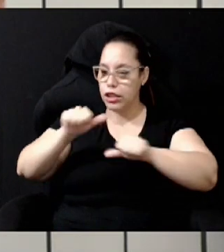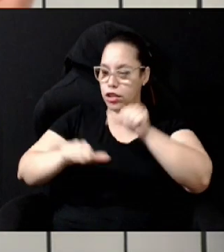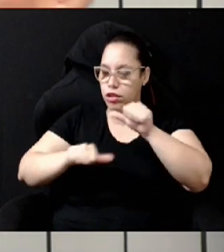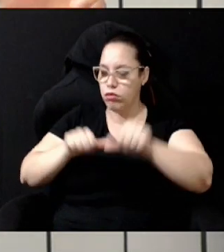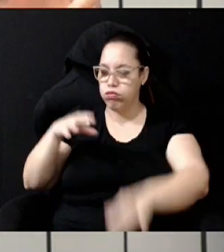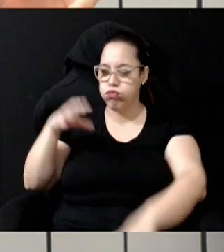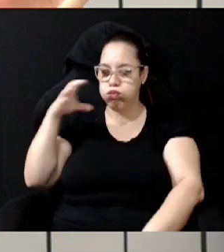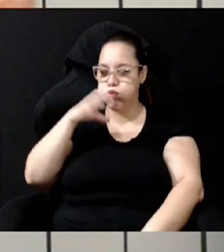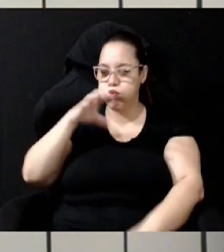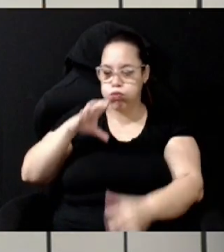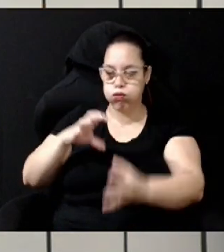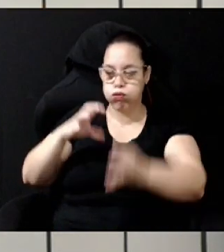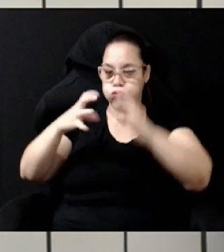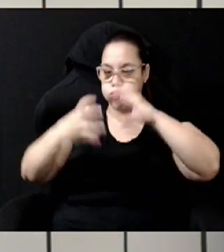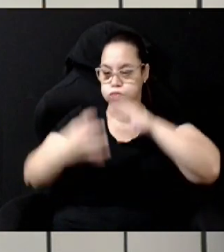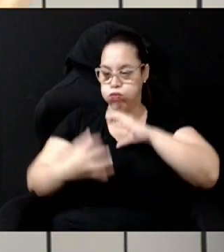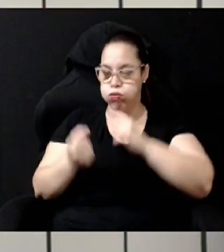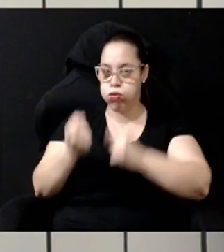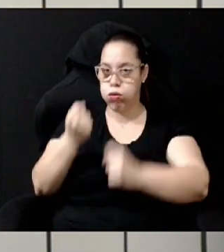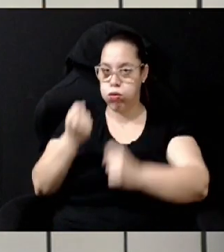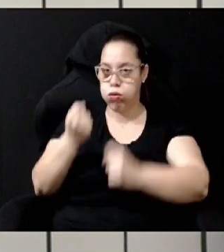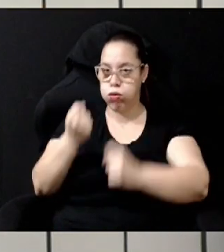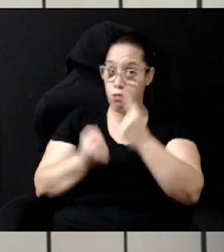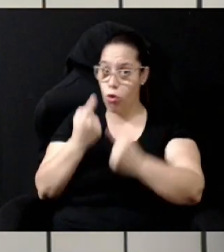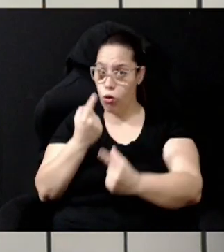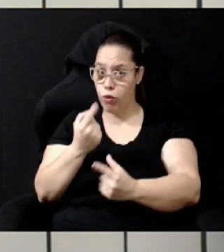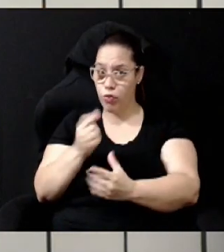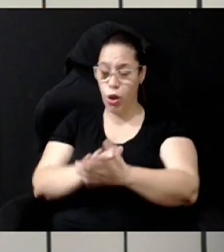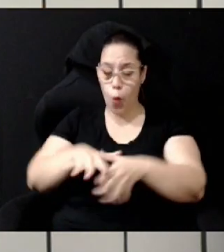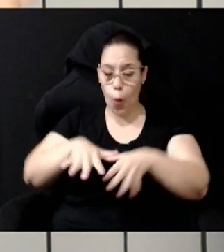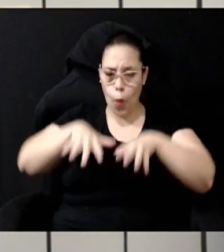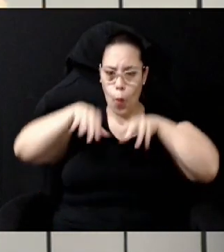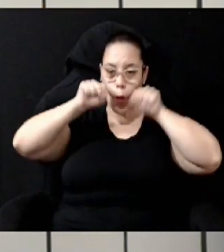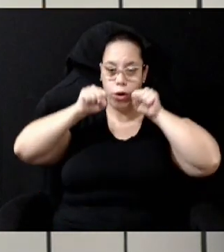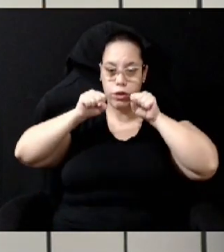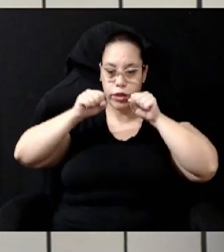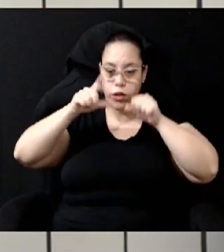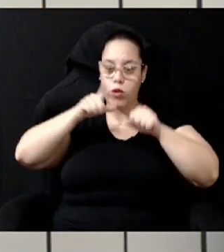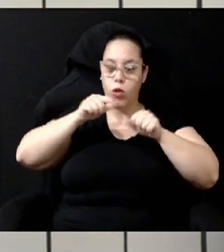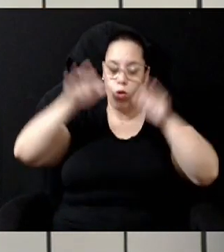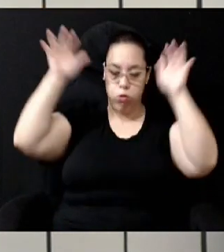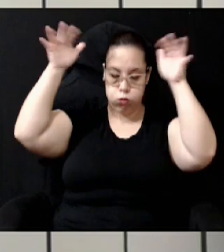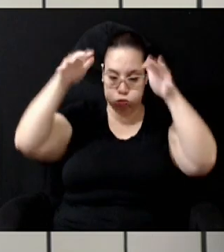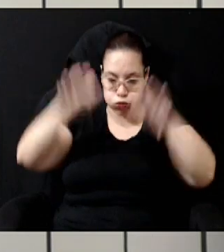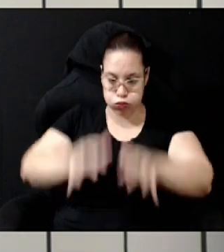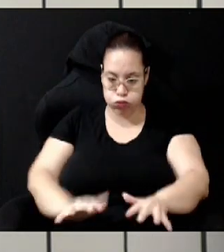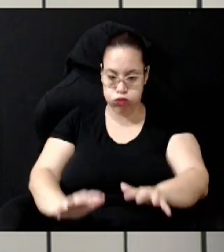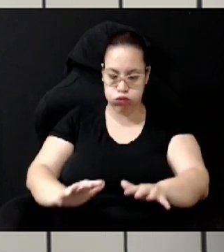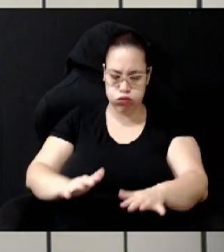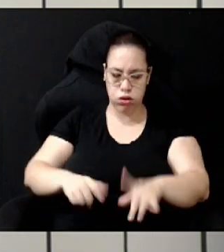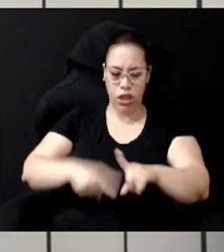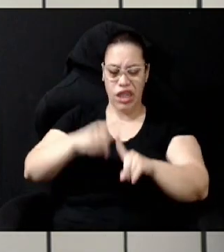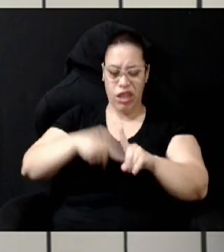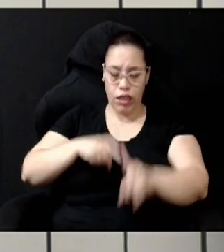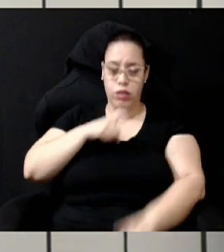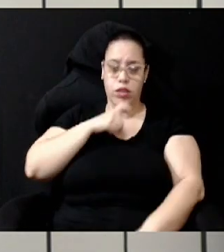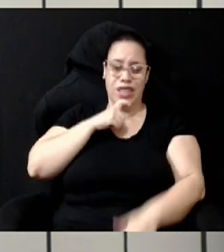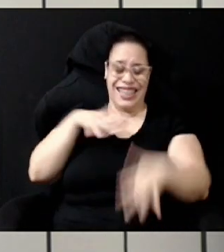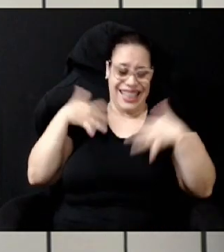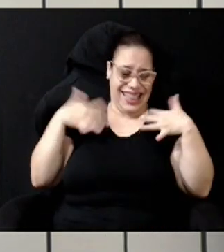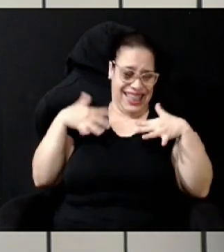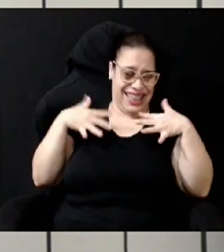eventos há pouco citados. Seca extrema, inundações, calor ou frio intenso. Tudo isso tem